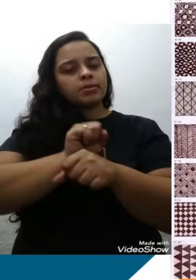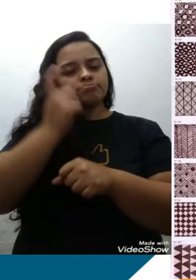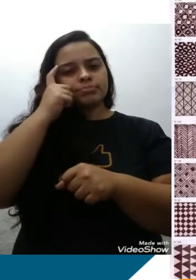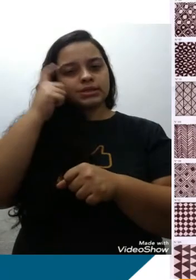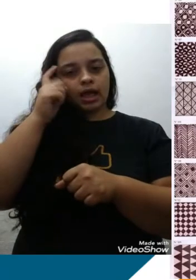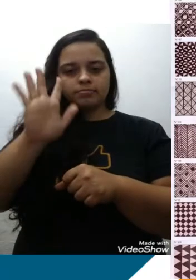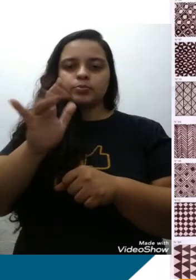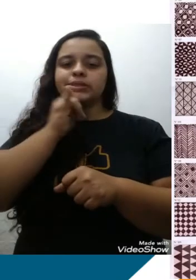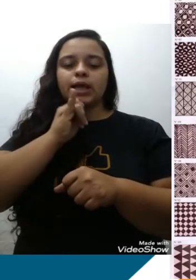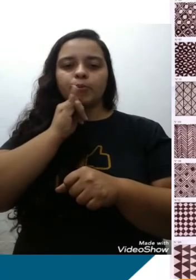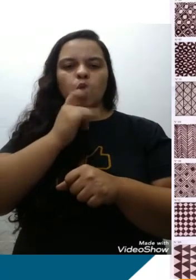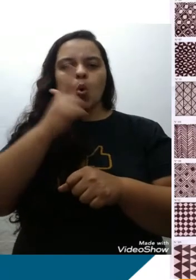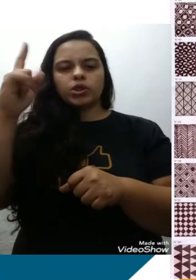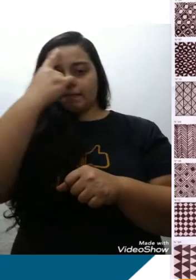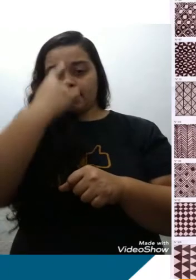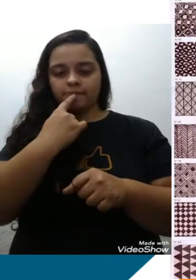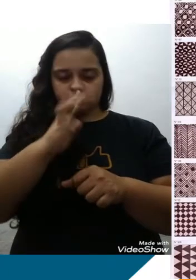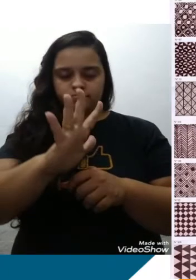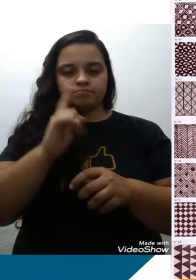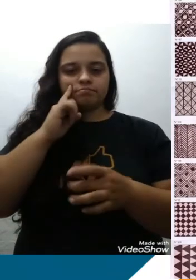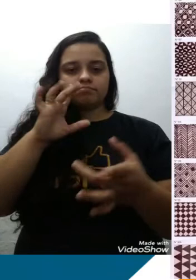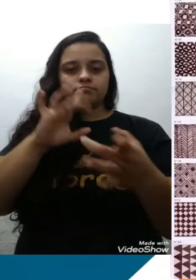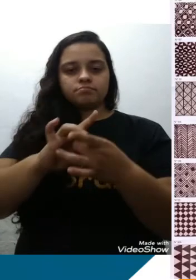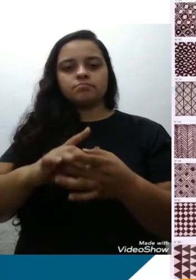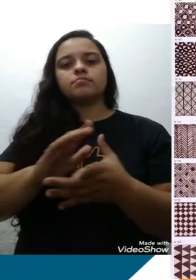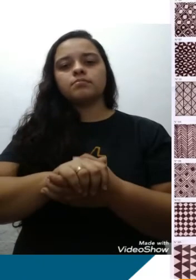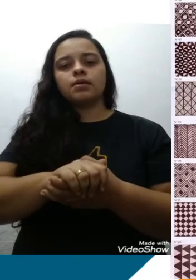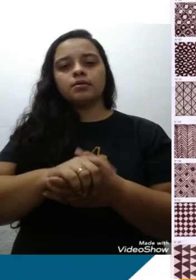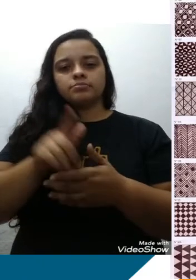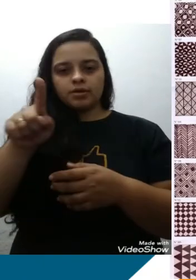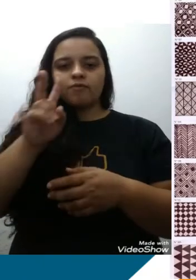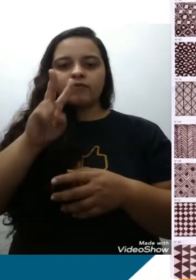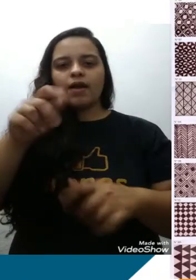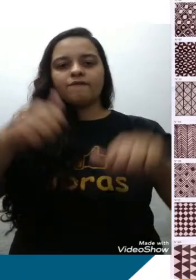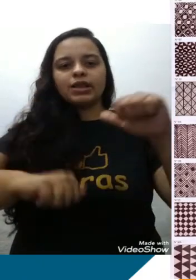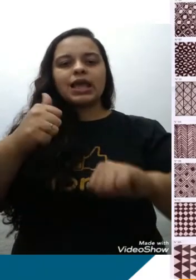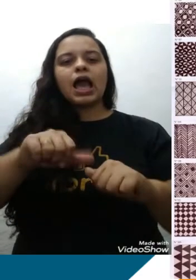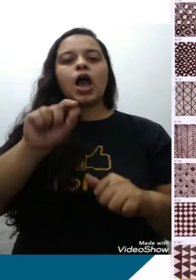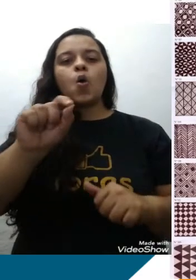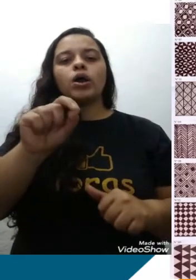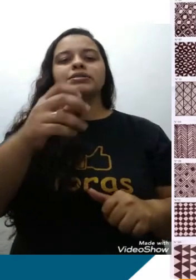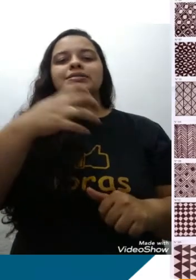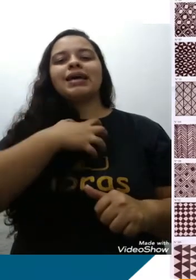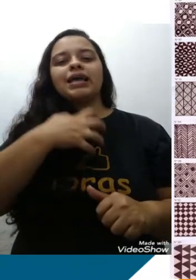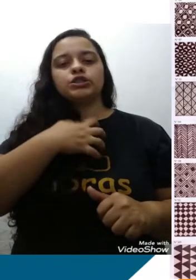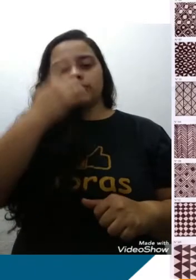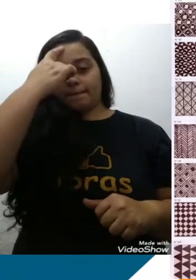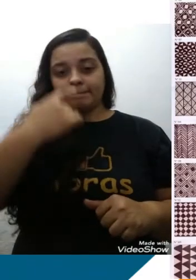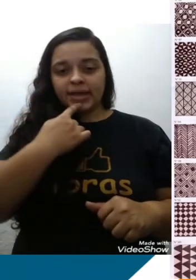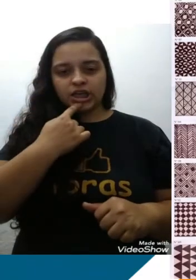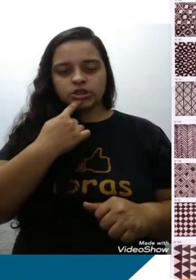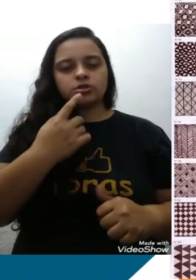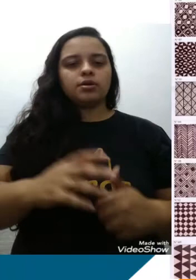Agora parem para pensar, eu vou mostrar umas outras imagens e parem para perceber, para avaliar o que vocês sentem